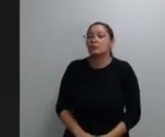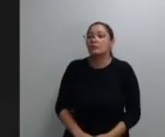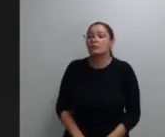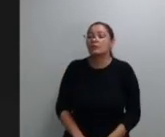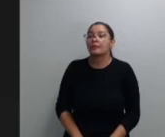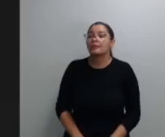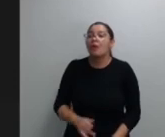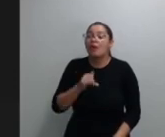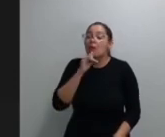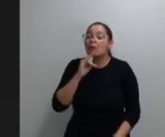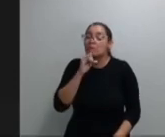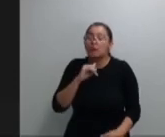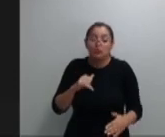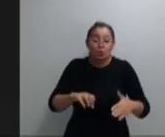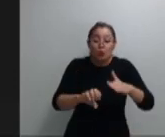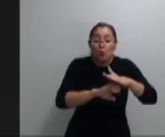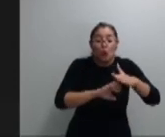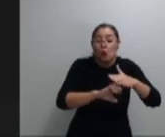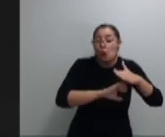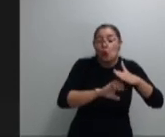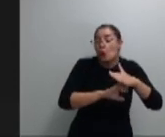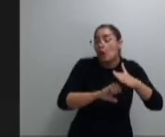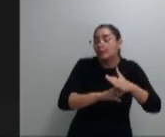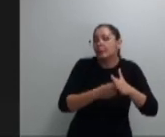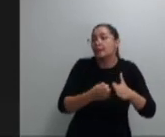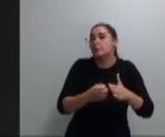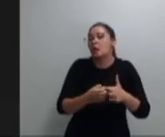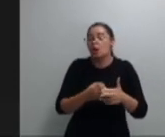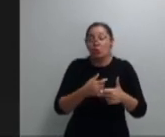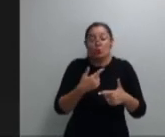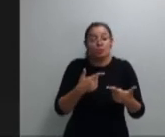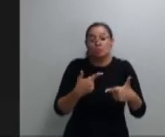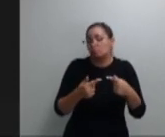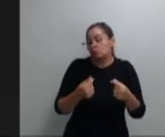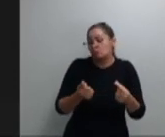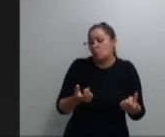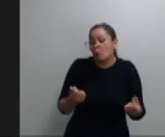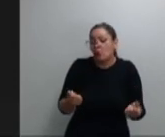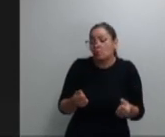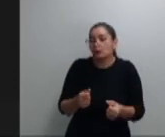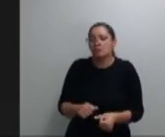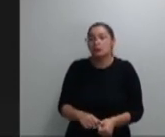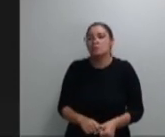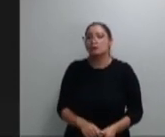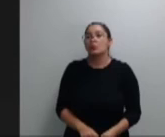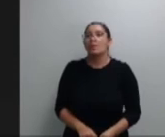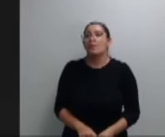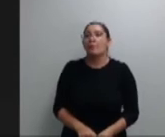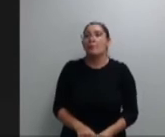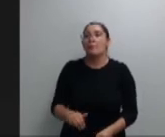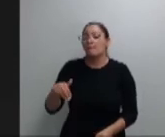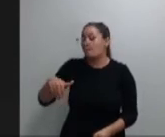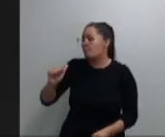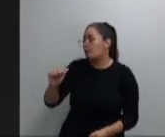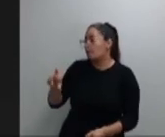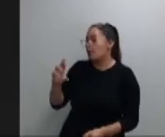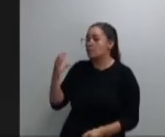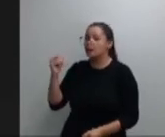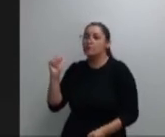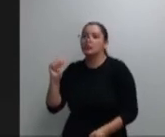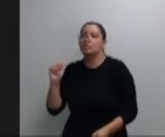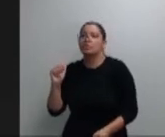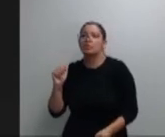onde a mesma empresa produz o mesmo produto com duas marcas por exemplo a Philips produz as lâmpadas Philips e produz as lâmpadas Osran